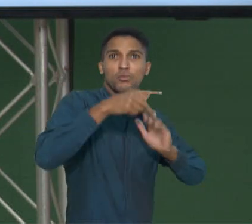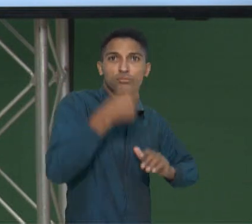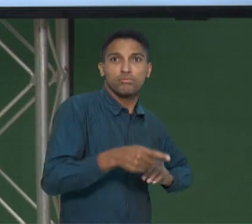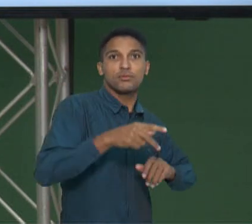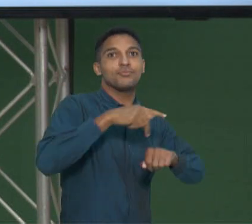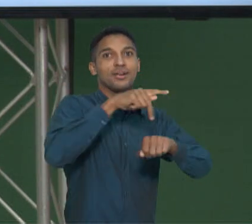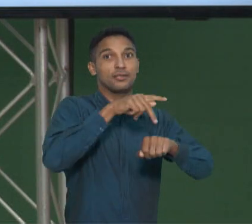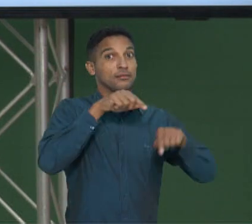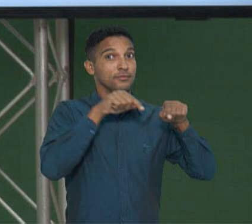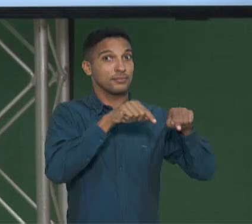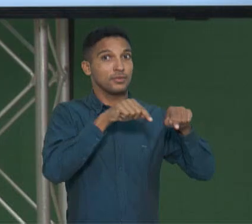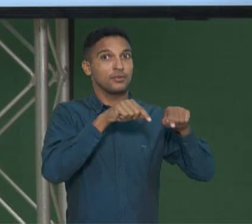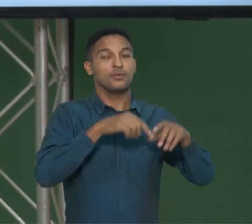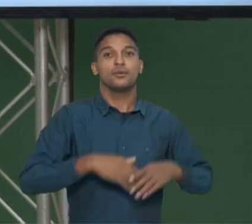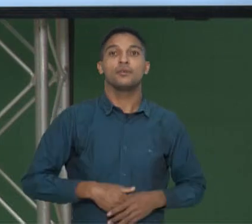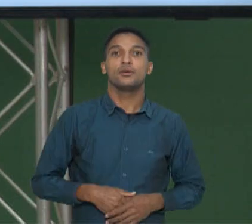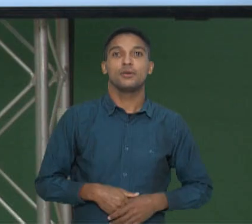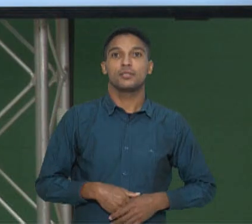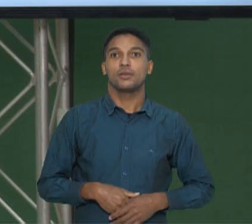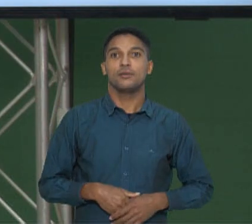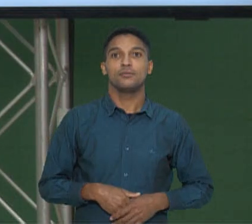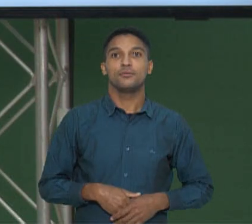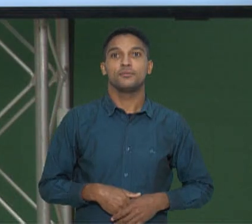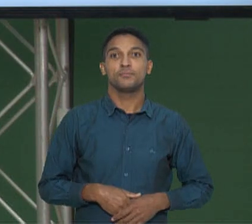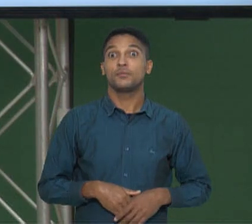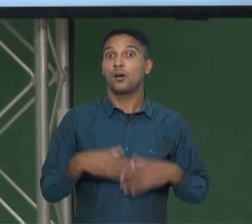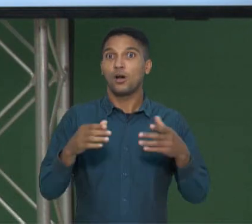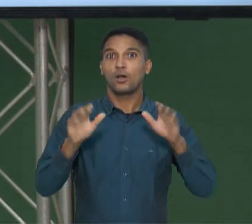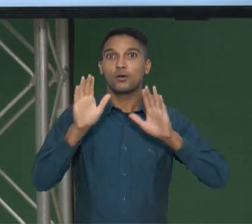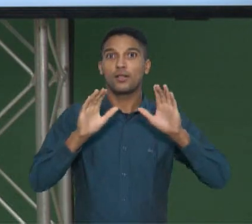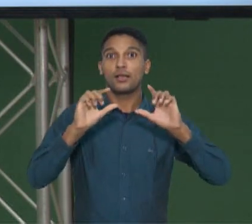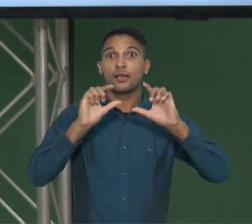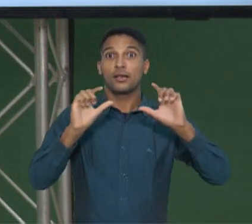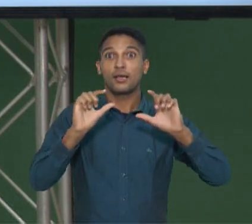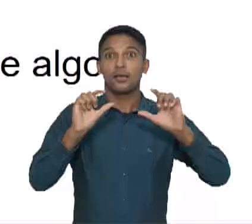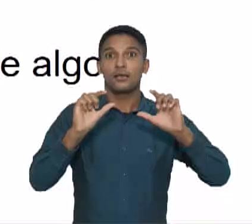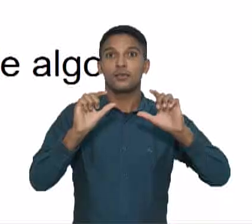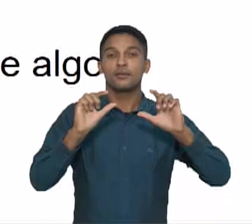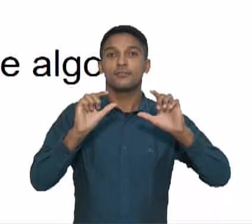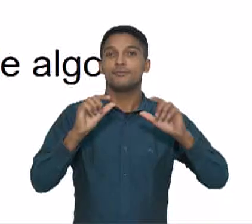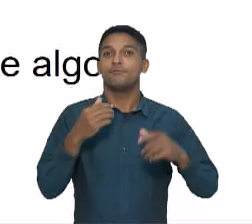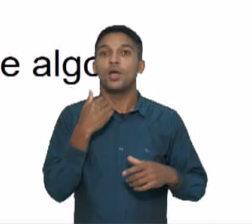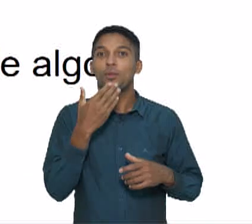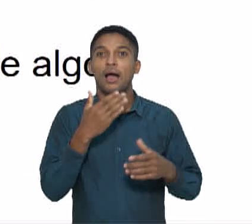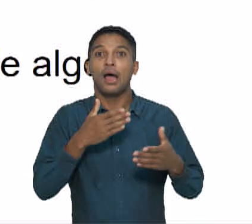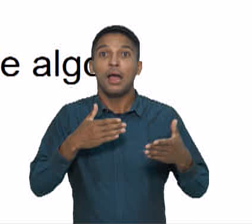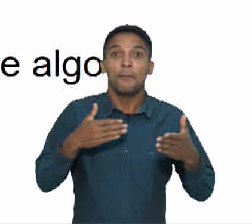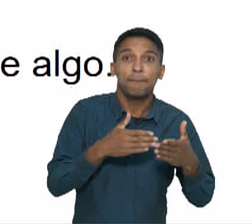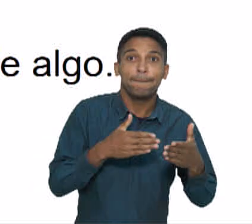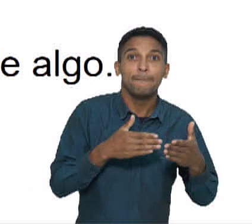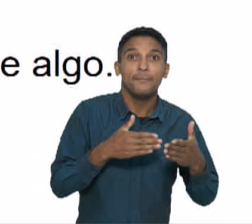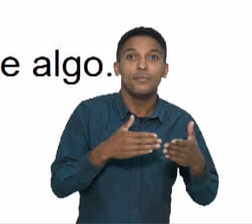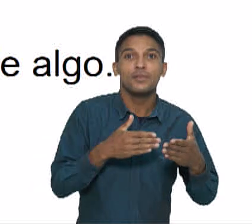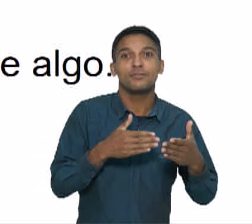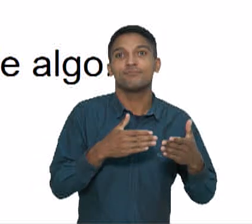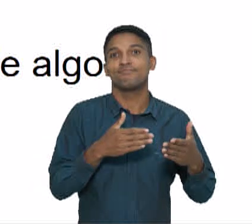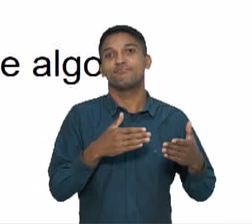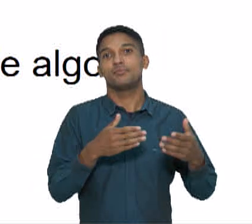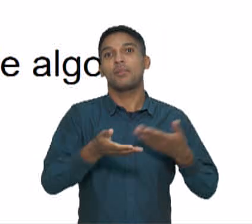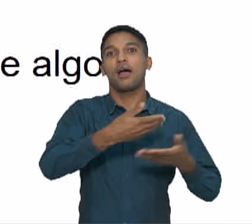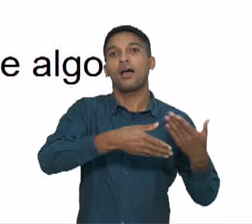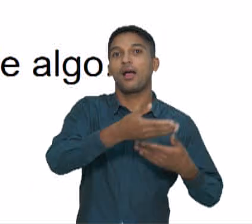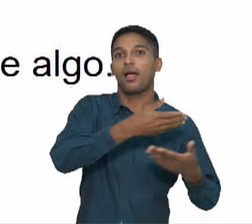impedido desfrutar. Tomem cuidado com esse termo, desfrutar ao máximo das possibilidades do